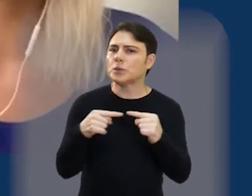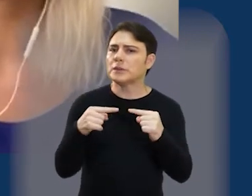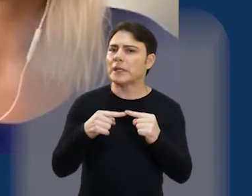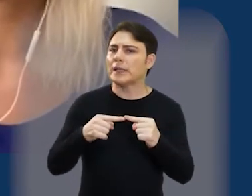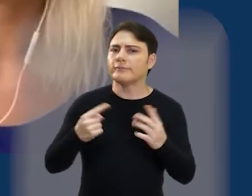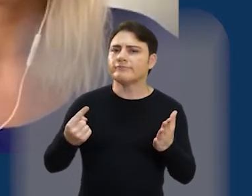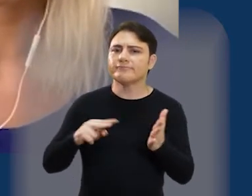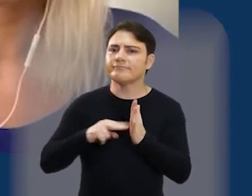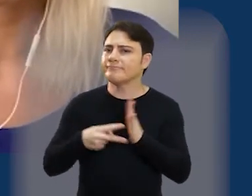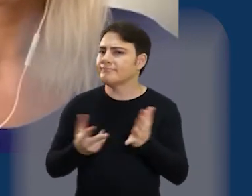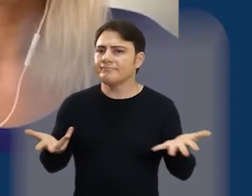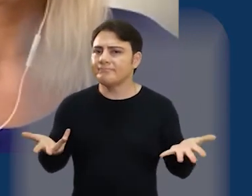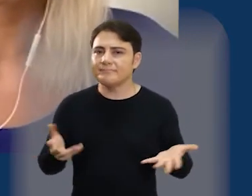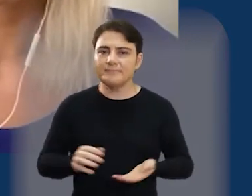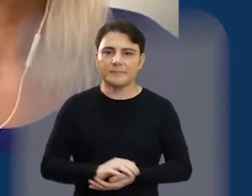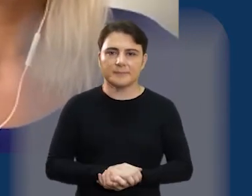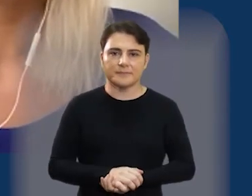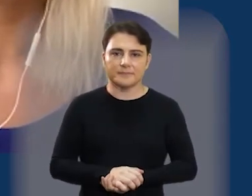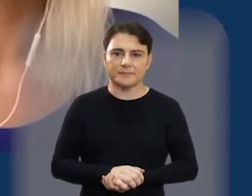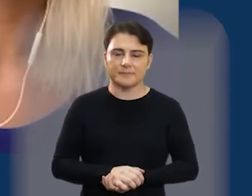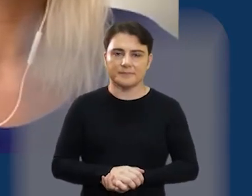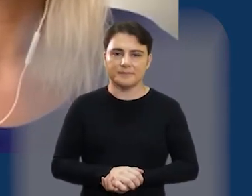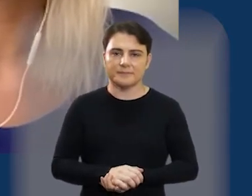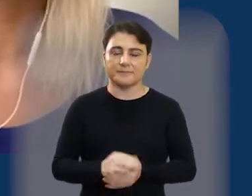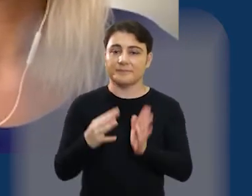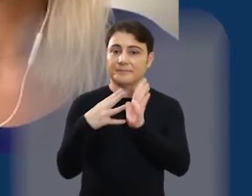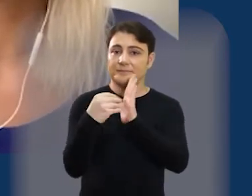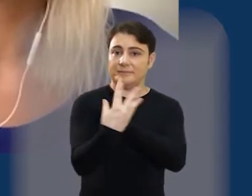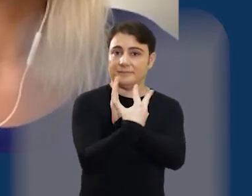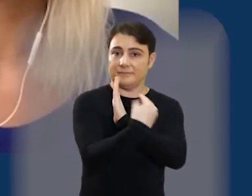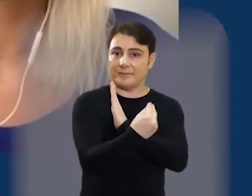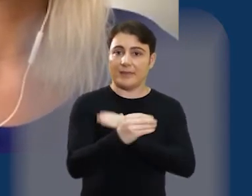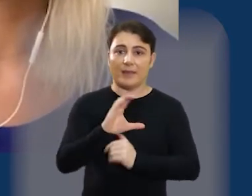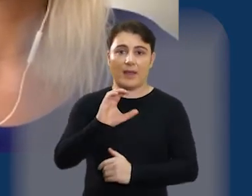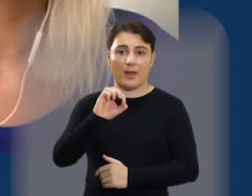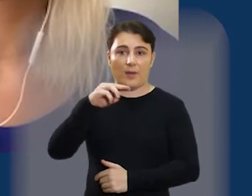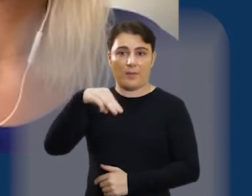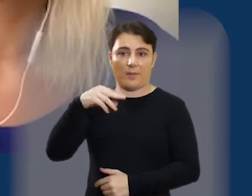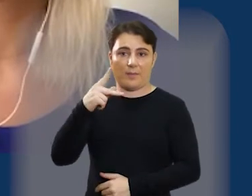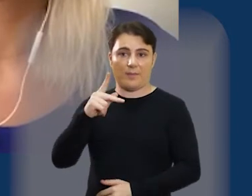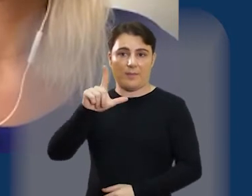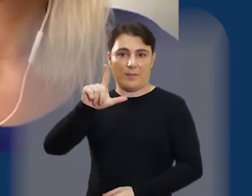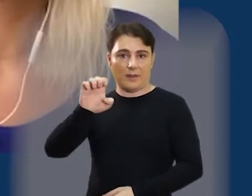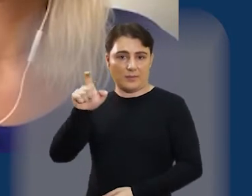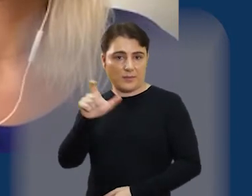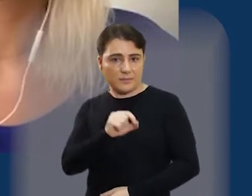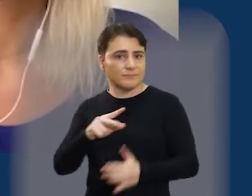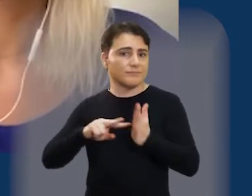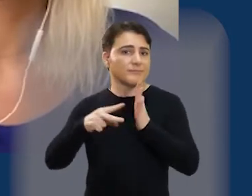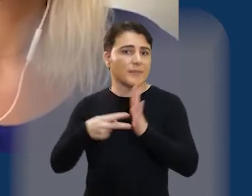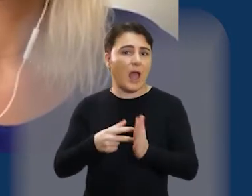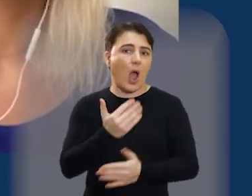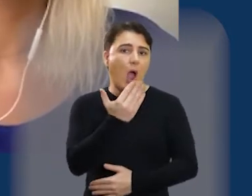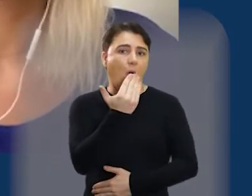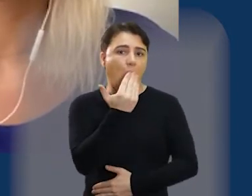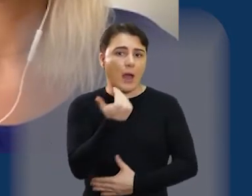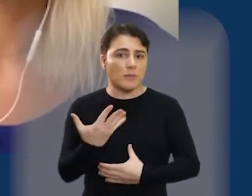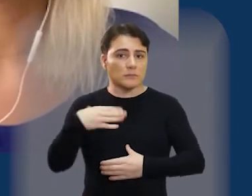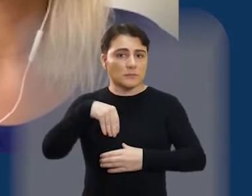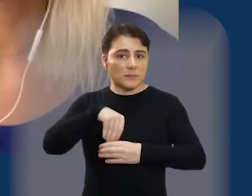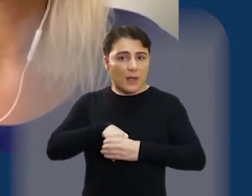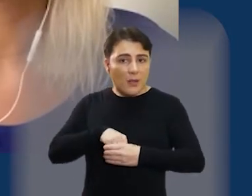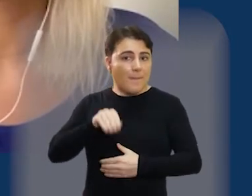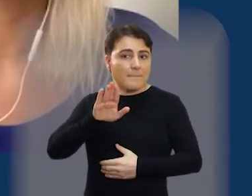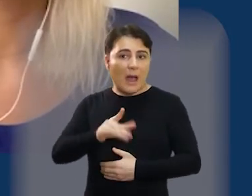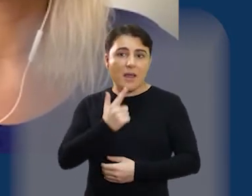complexos? Os carboidratos complexos são principalmente aqueles que não aumentam muito o açúcar no